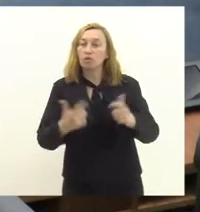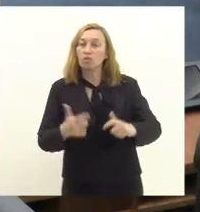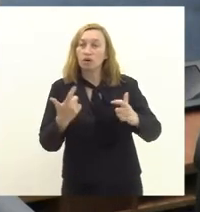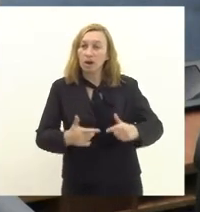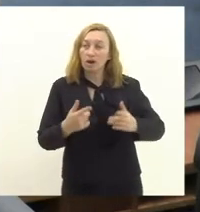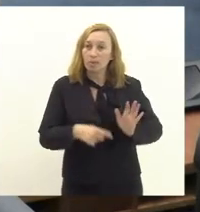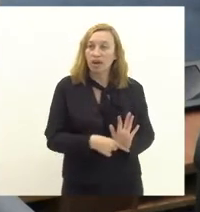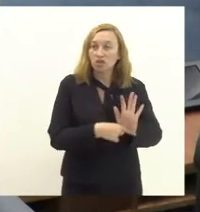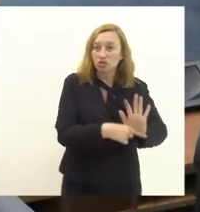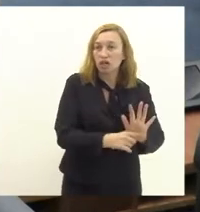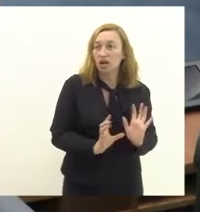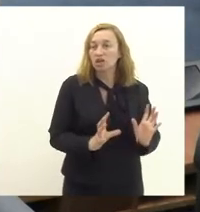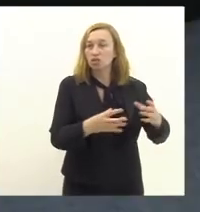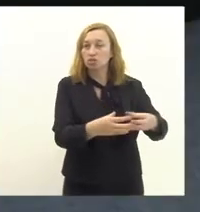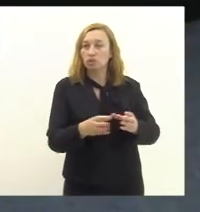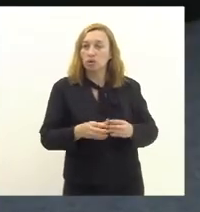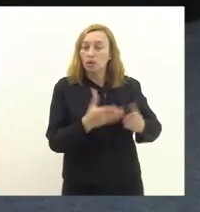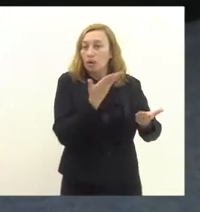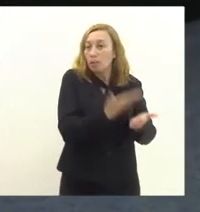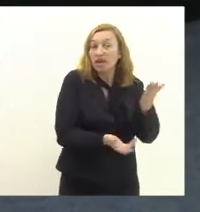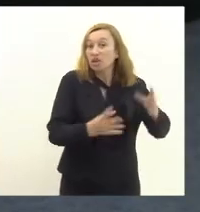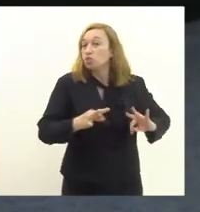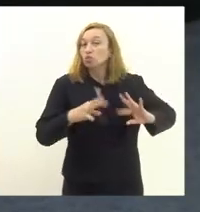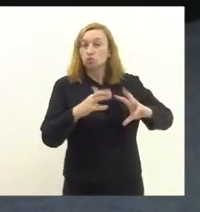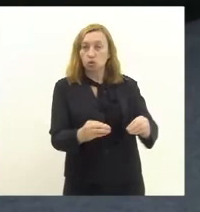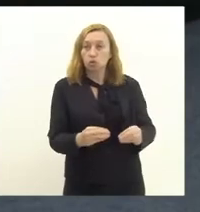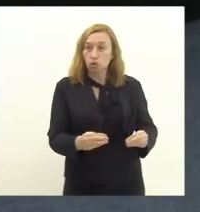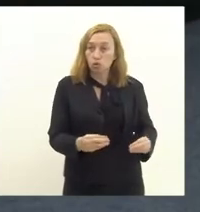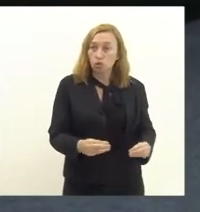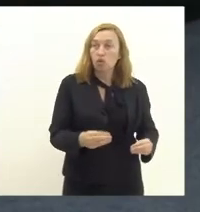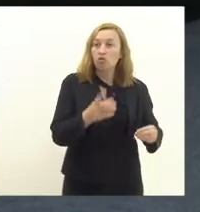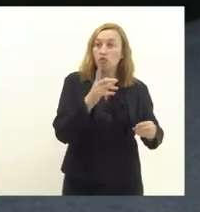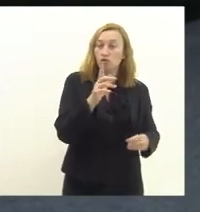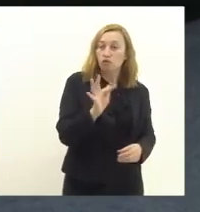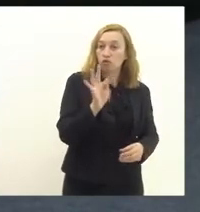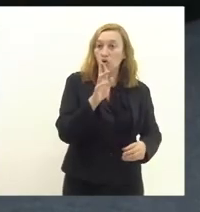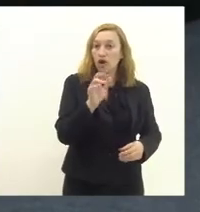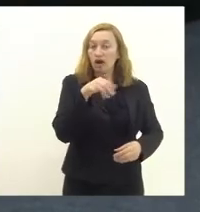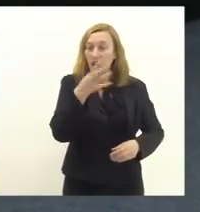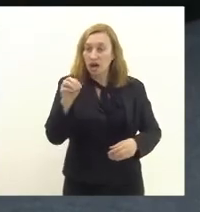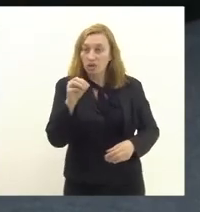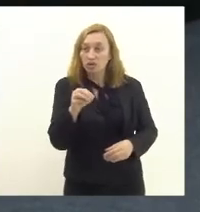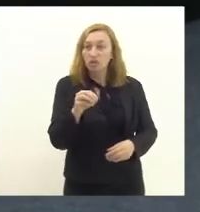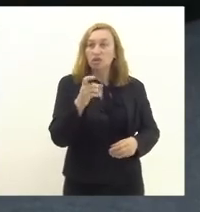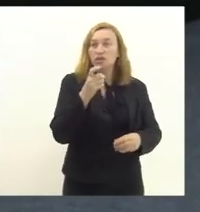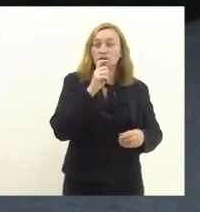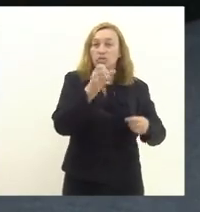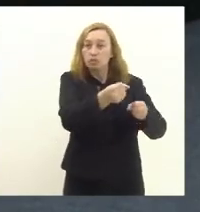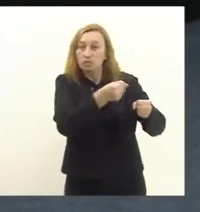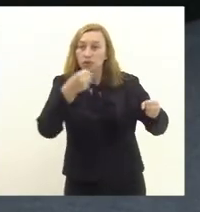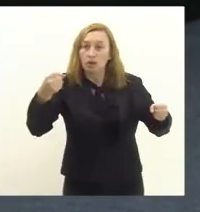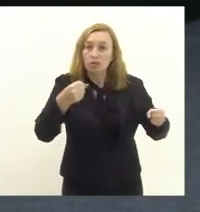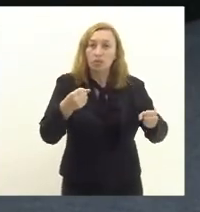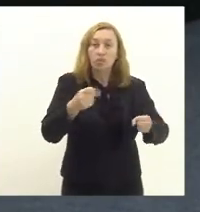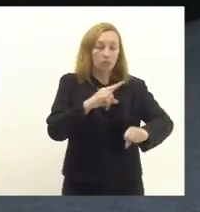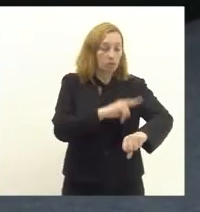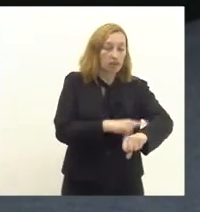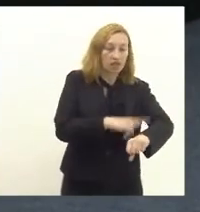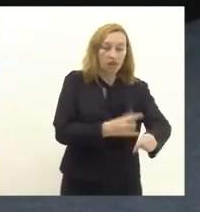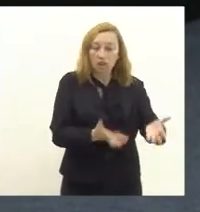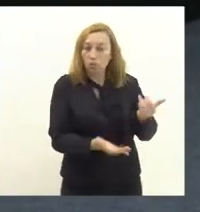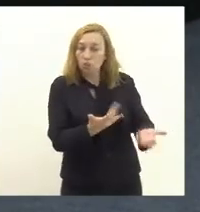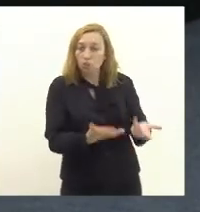essas cooperativas. Perdeu-se tudo, perdeu-se fogão, geladeira, foi incendiado o banheiro, foi incendiado